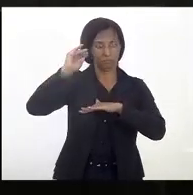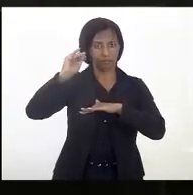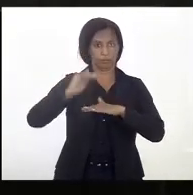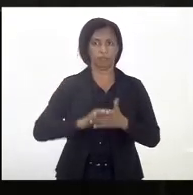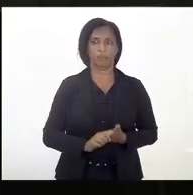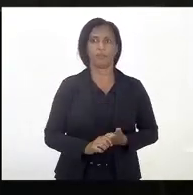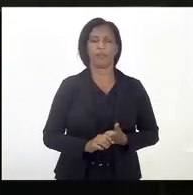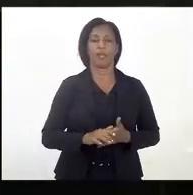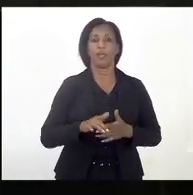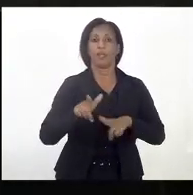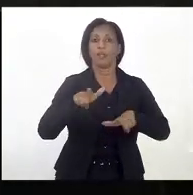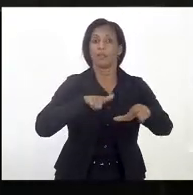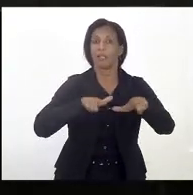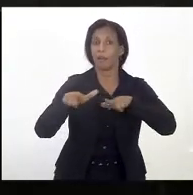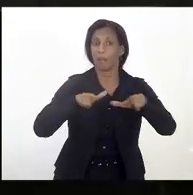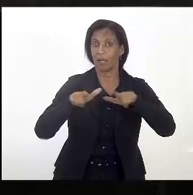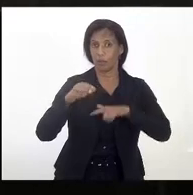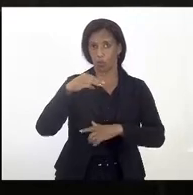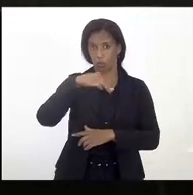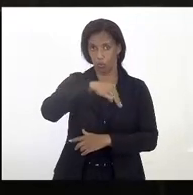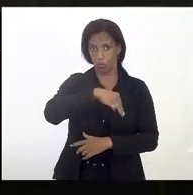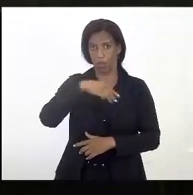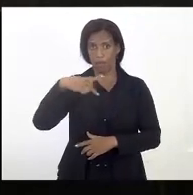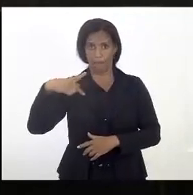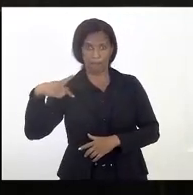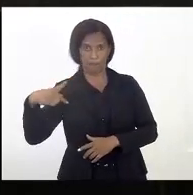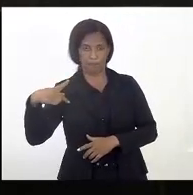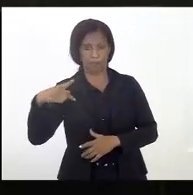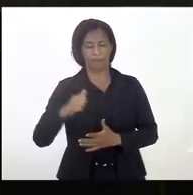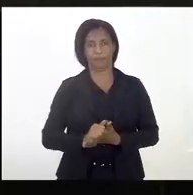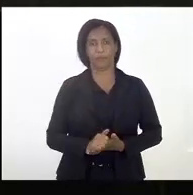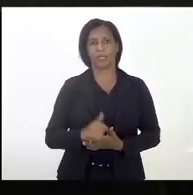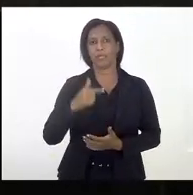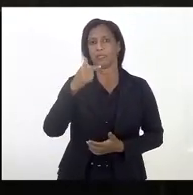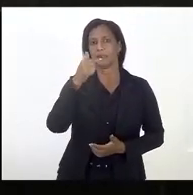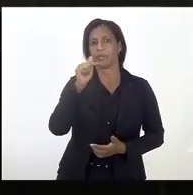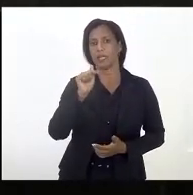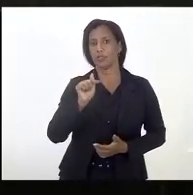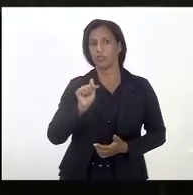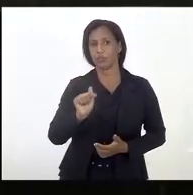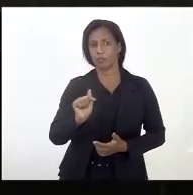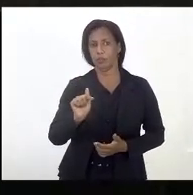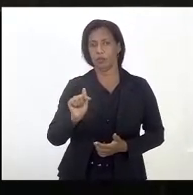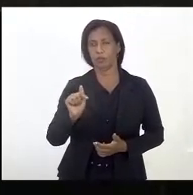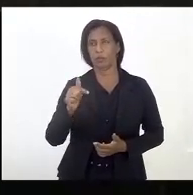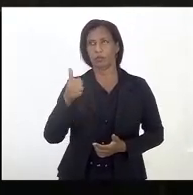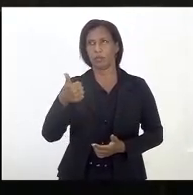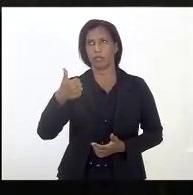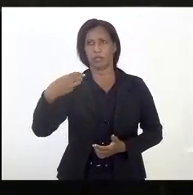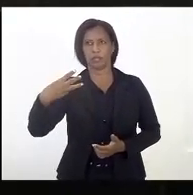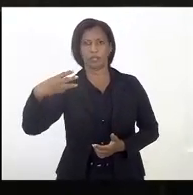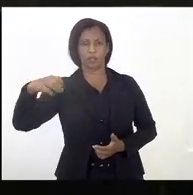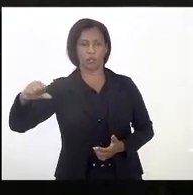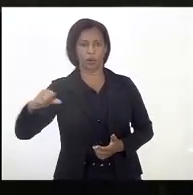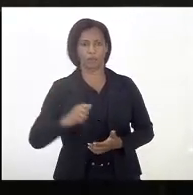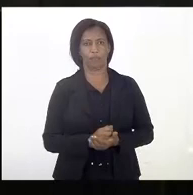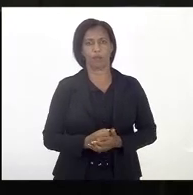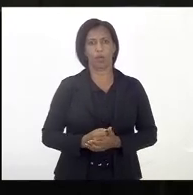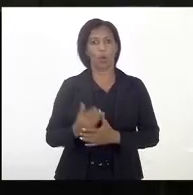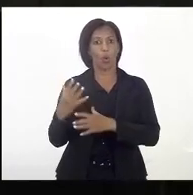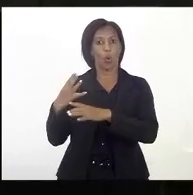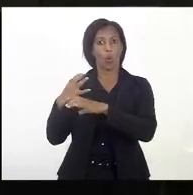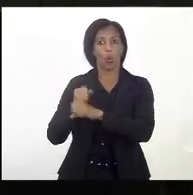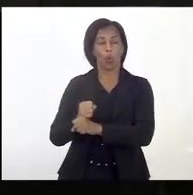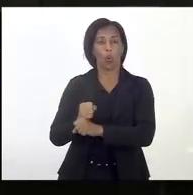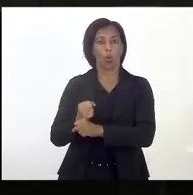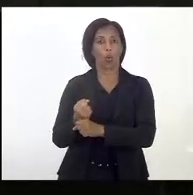servidores do MP de nível superior 7139 16 Tribunal de Contas servidores do Tribunal